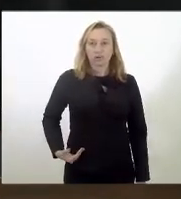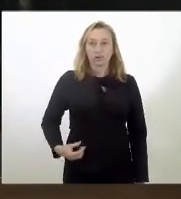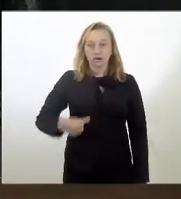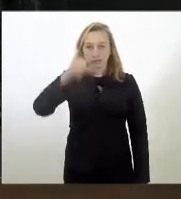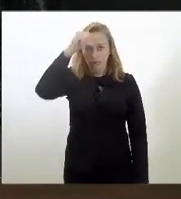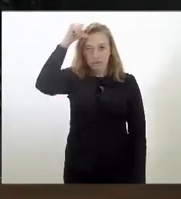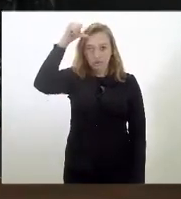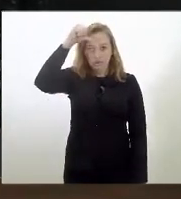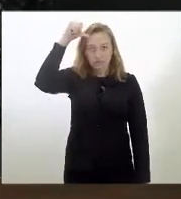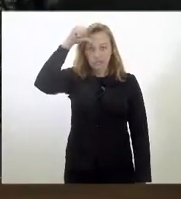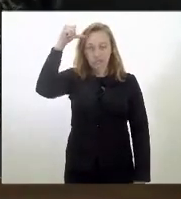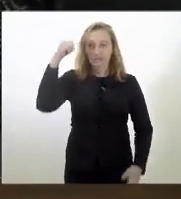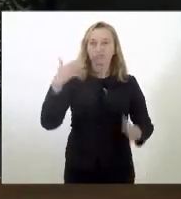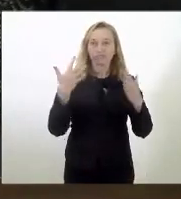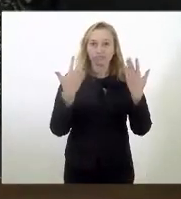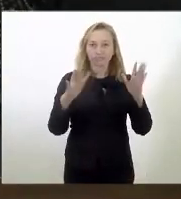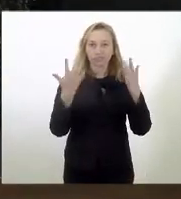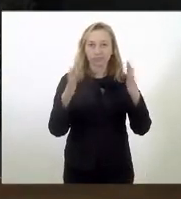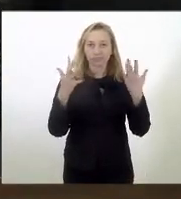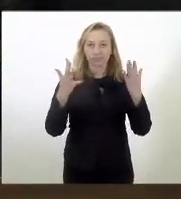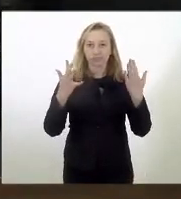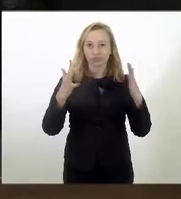Castro.